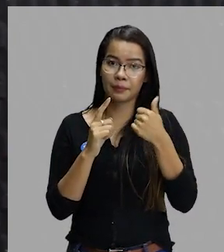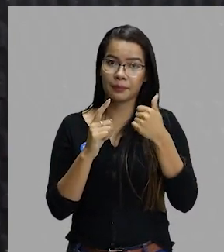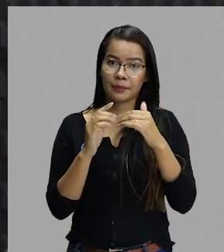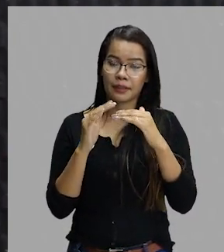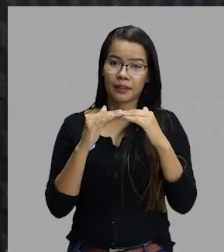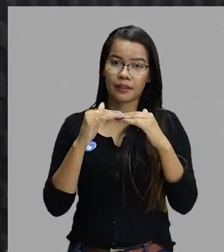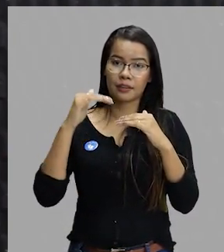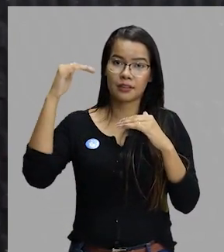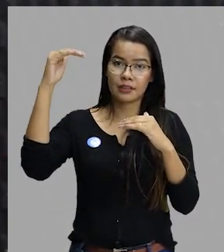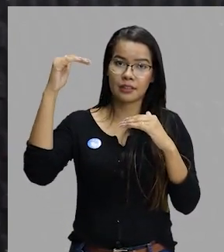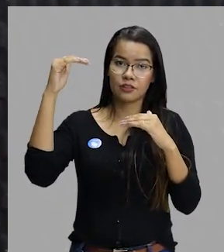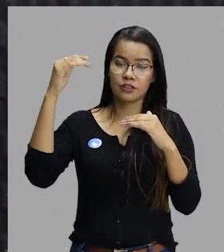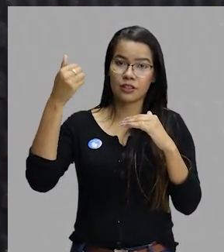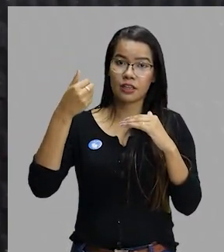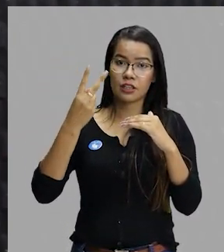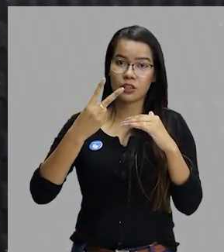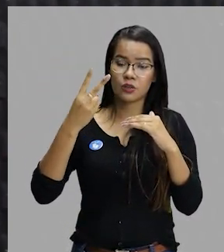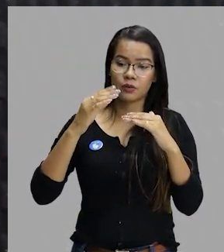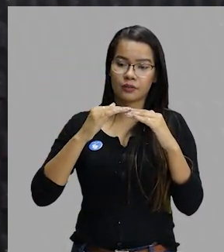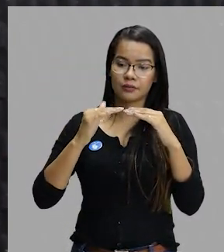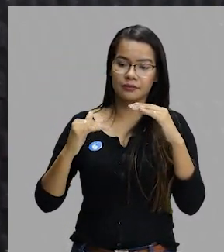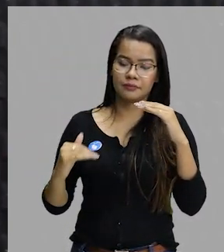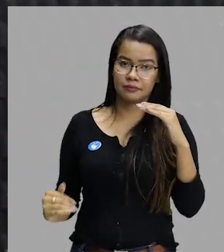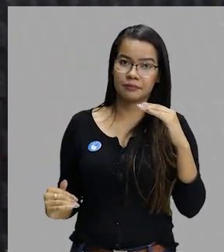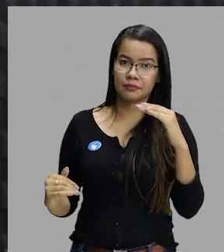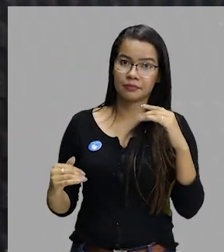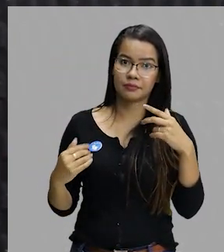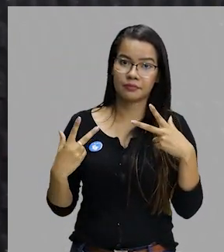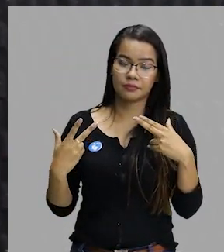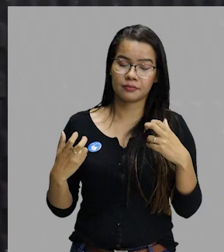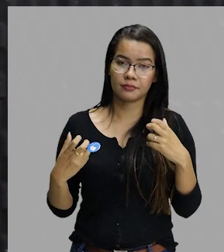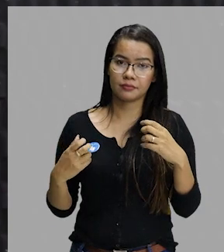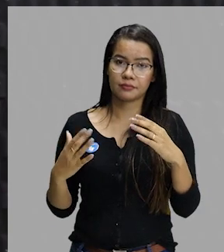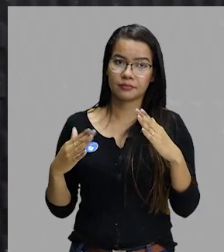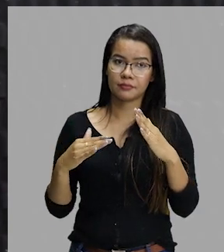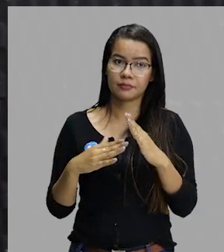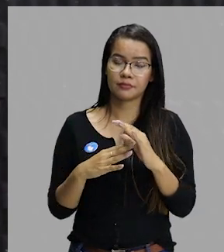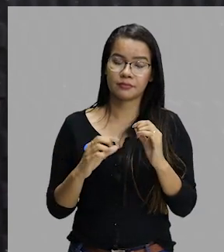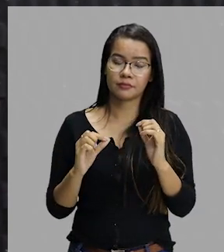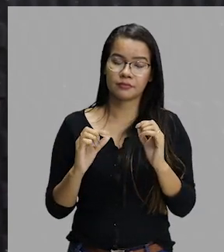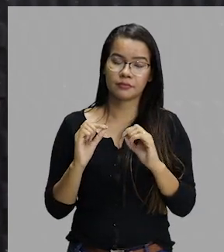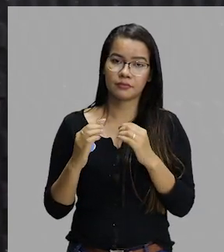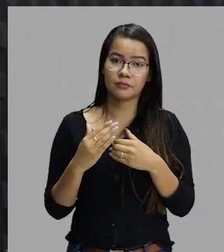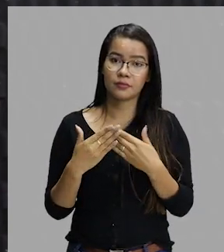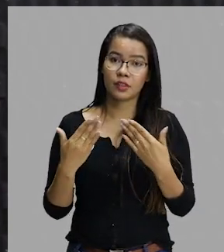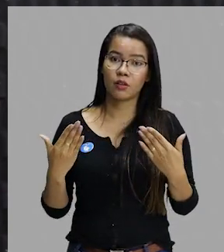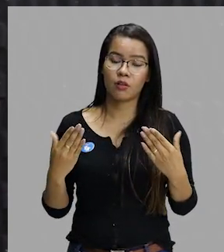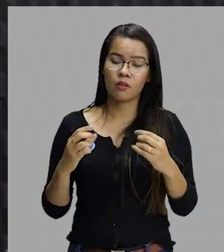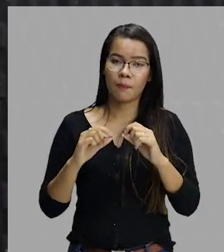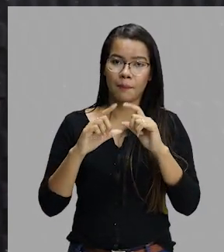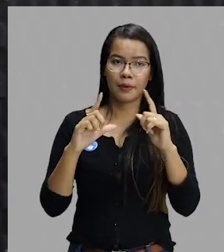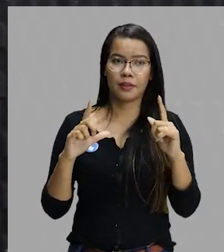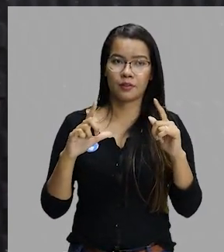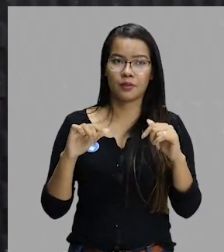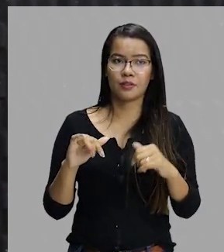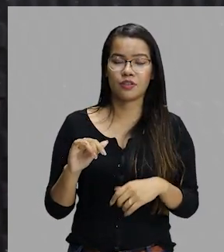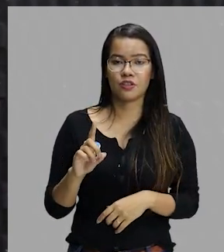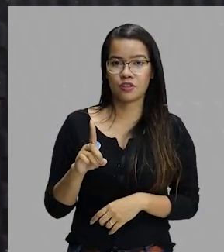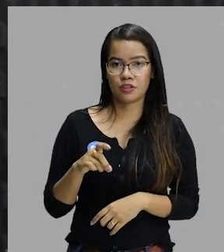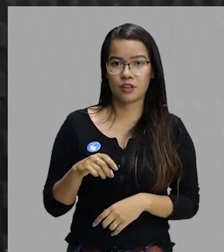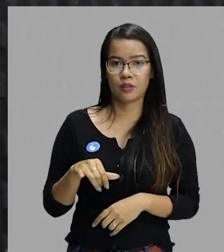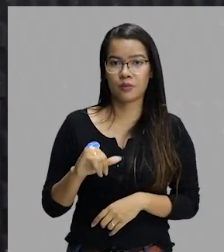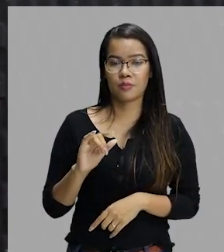é decrescente. Tá? Veja que nessa função, a partir do momento que eu aumento os valores de x, o y aumenta